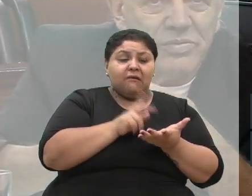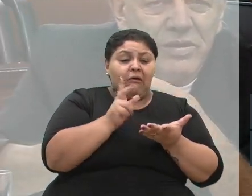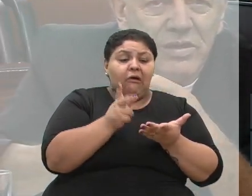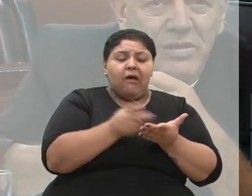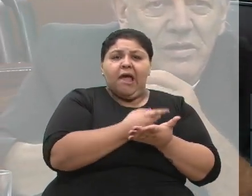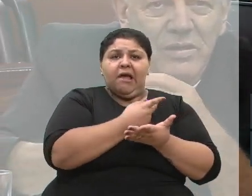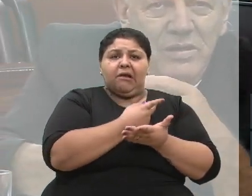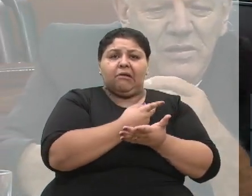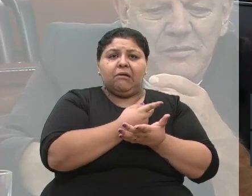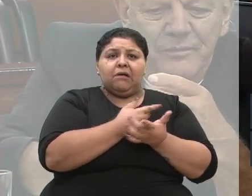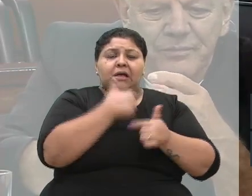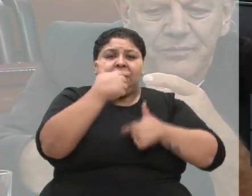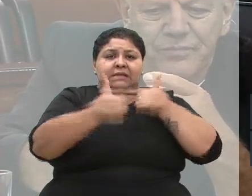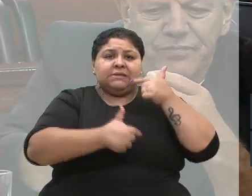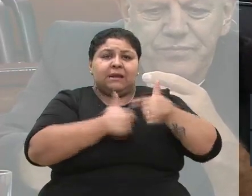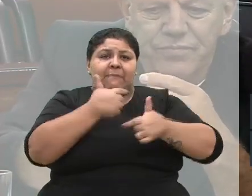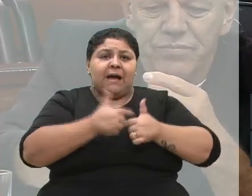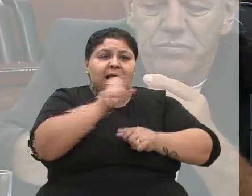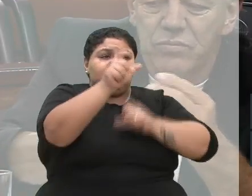Isso mostra que é um amadorismo.